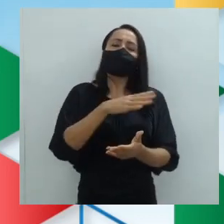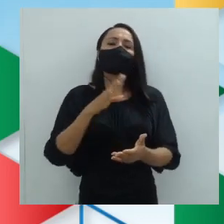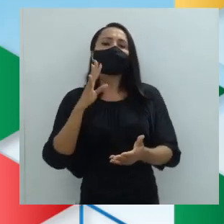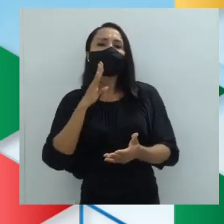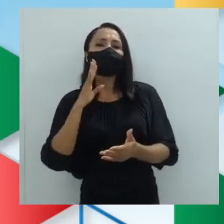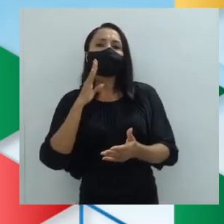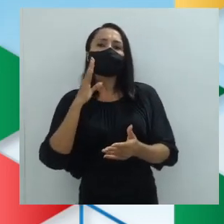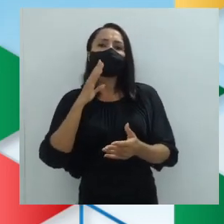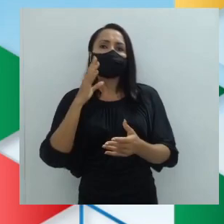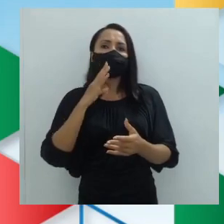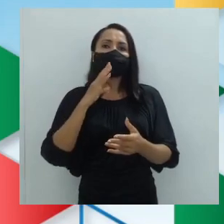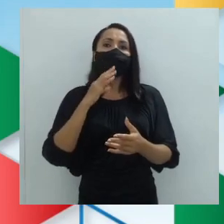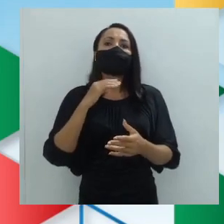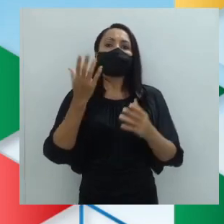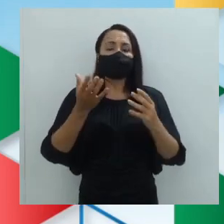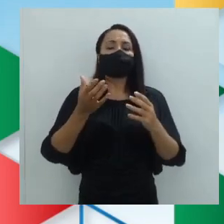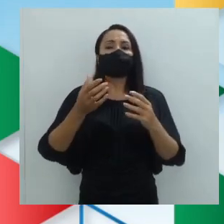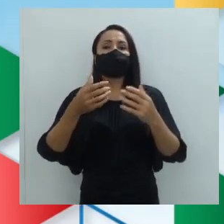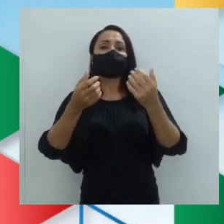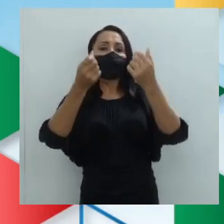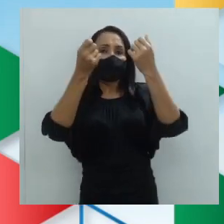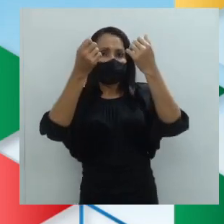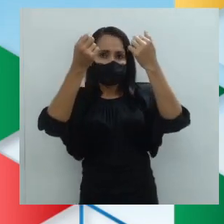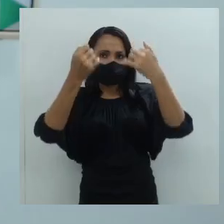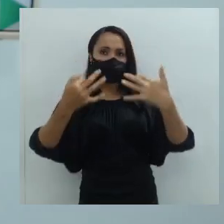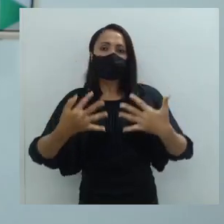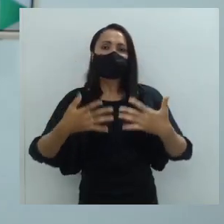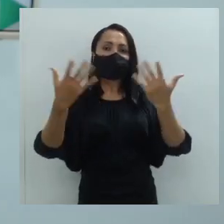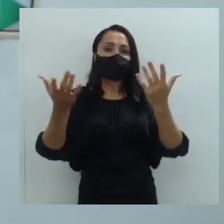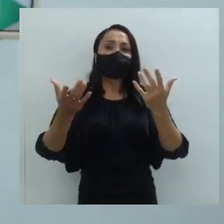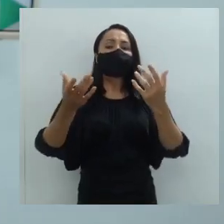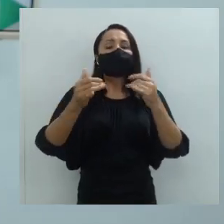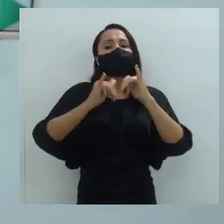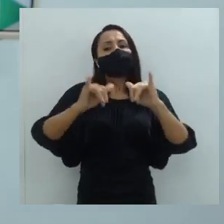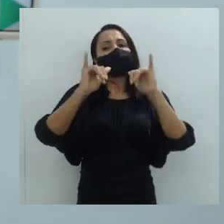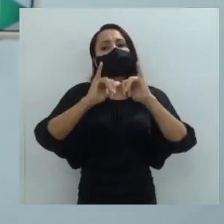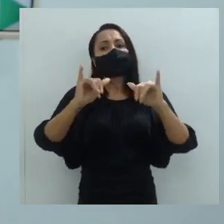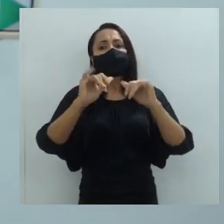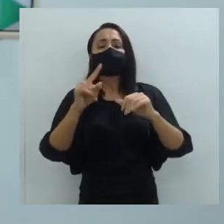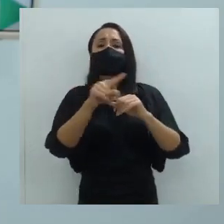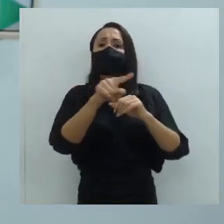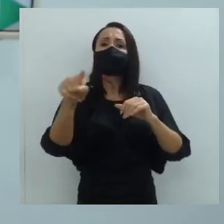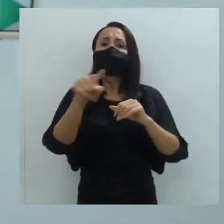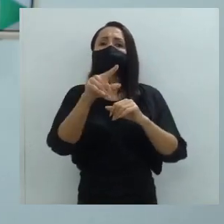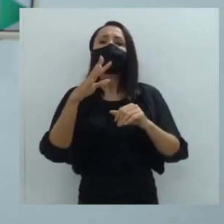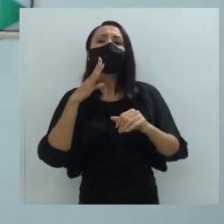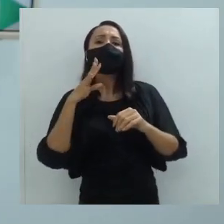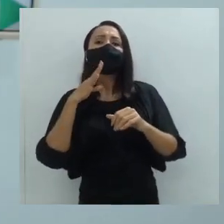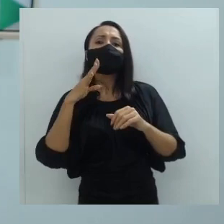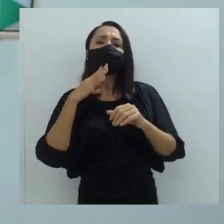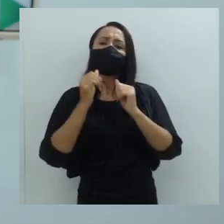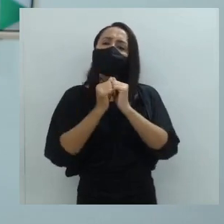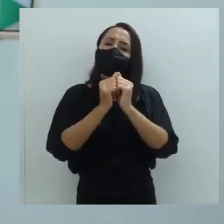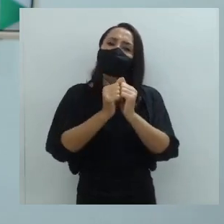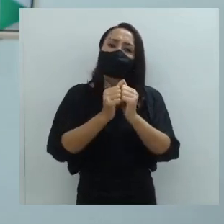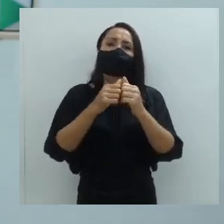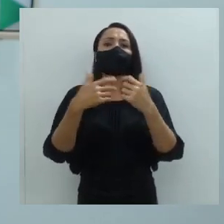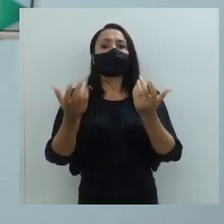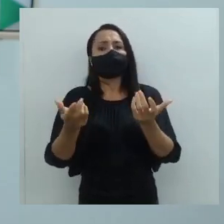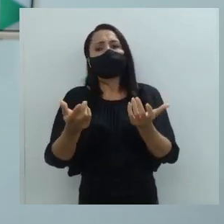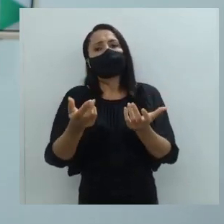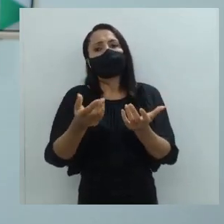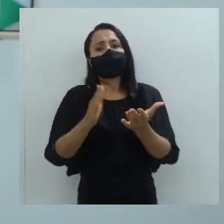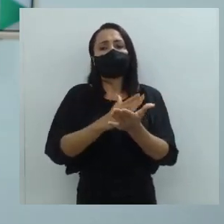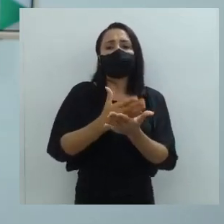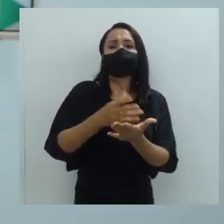as informações explícitas e implícitas, ou seja, vocês vão conhecer comigo que muitas vezes